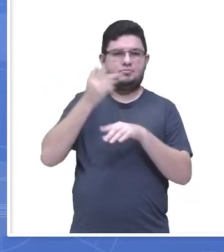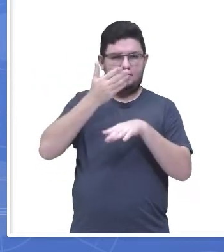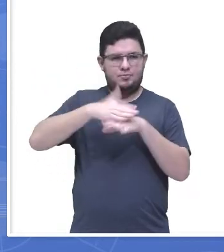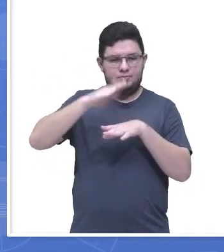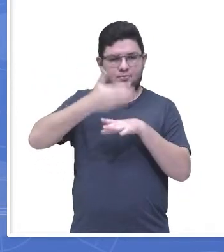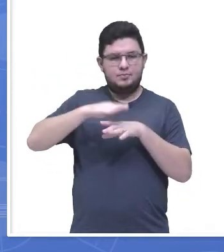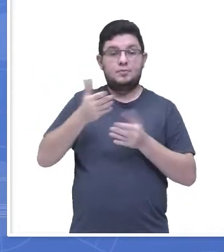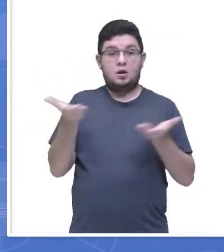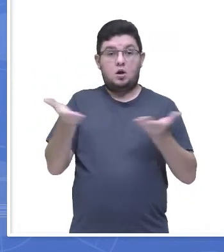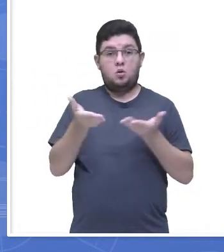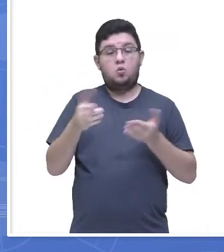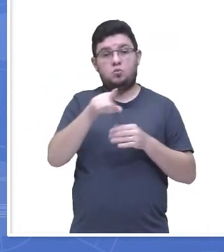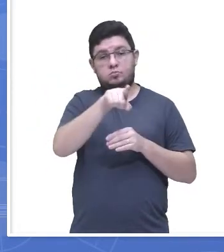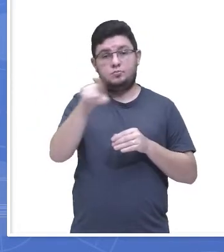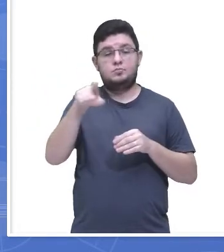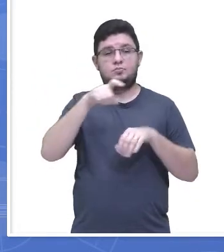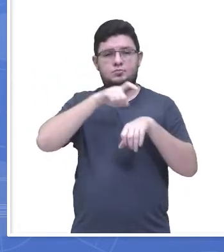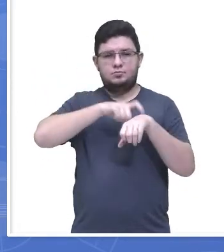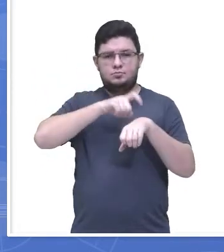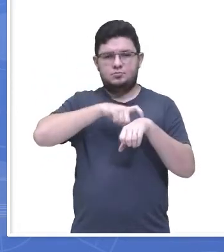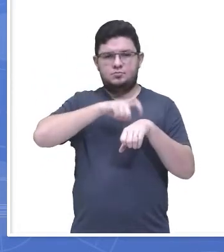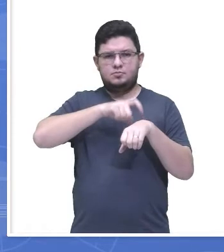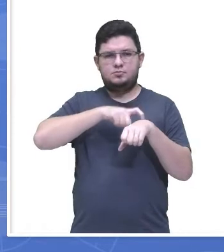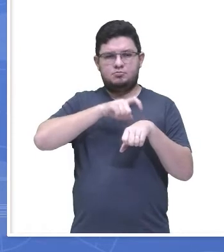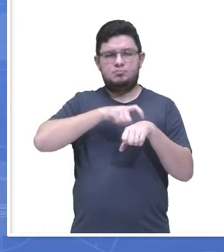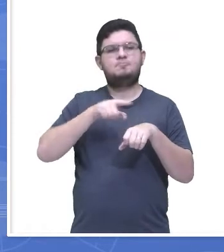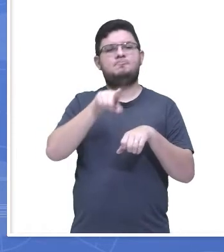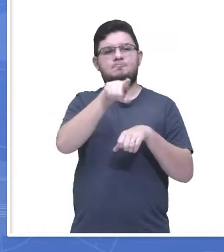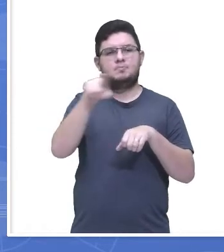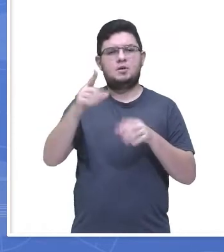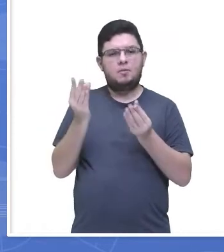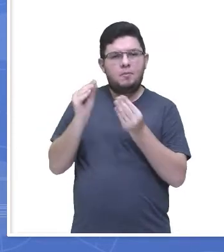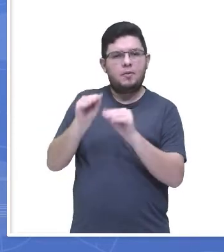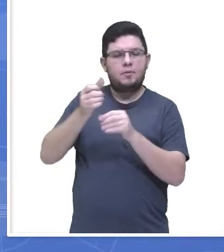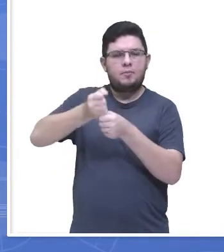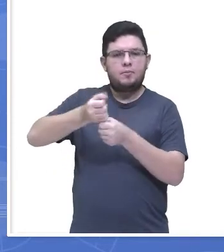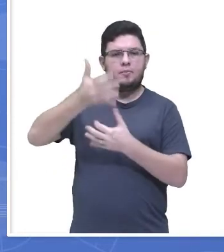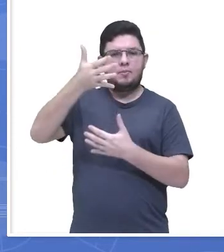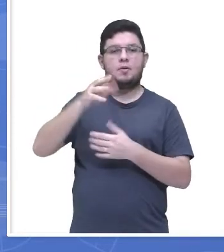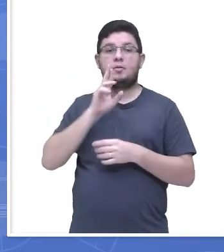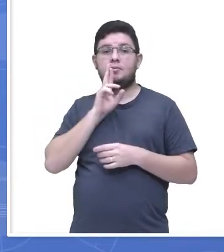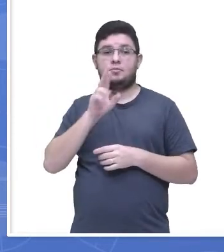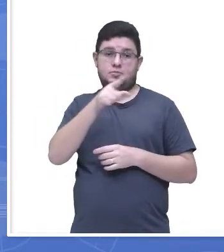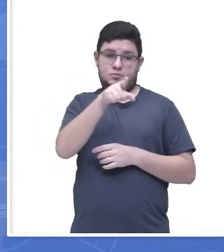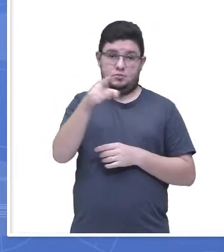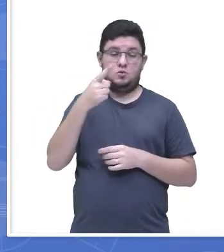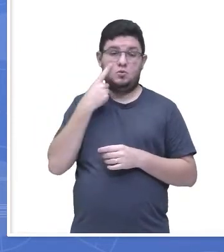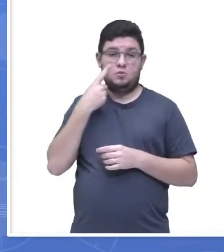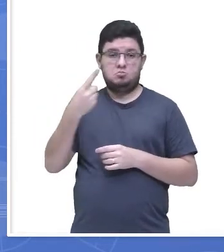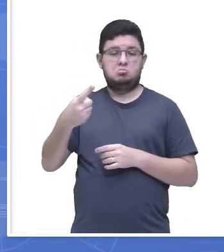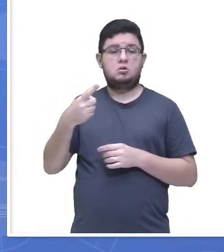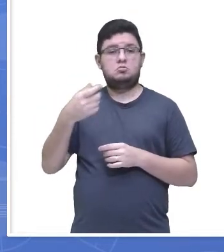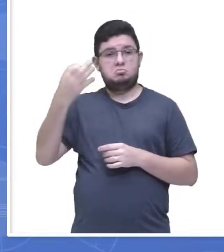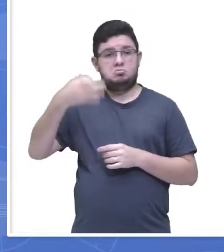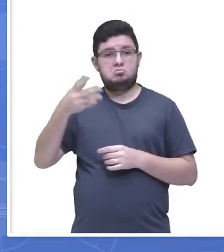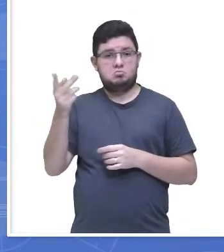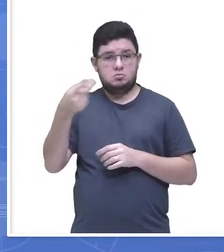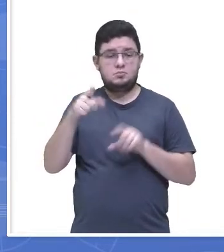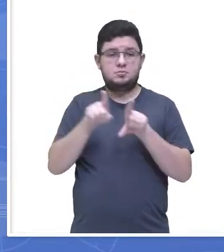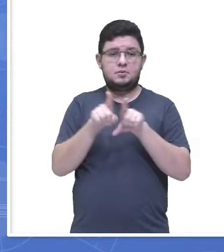principalmente quem vai dirigir depois de ingerir álcool, né? Muito perigoso. E além disso, o álcool ele